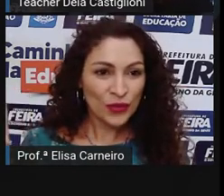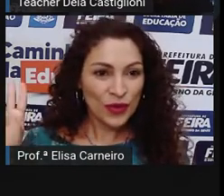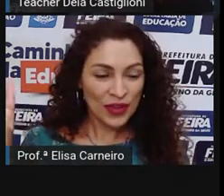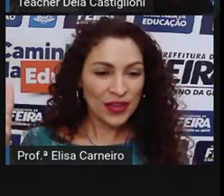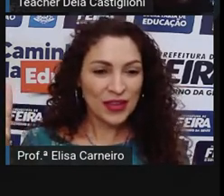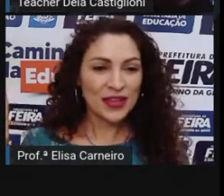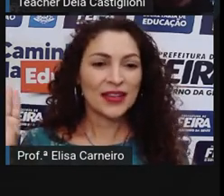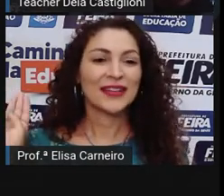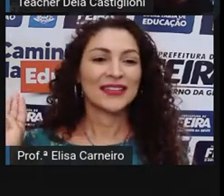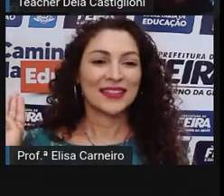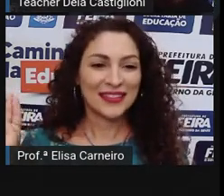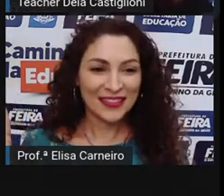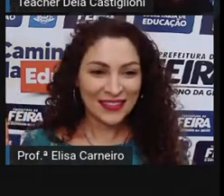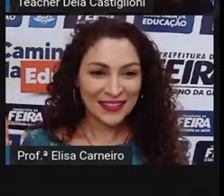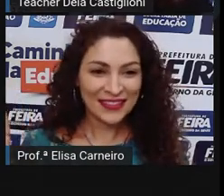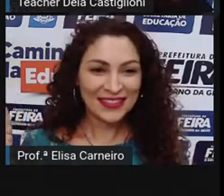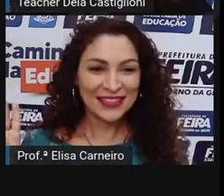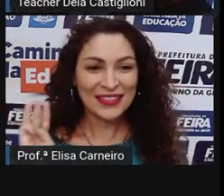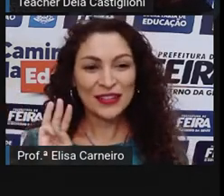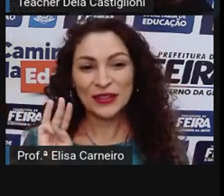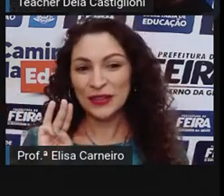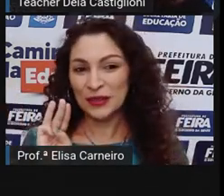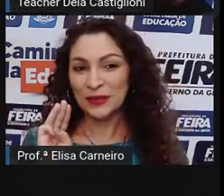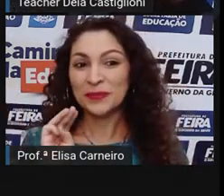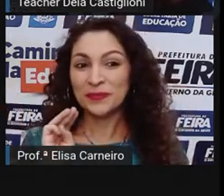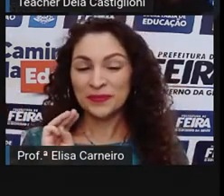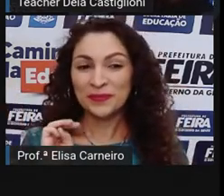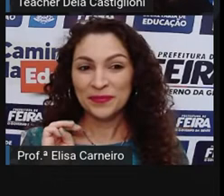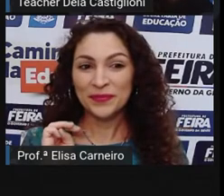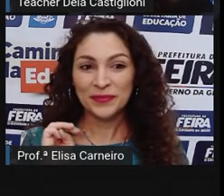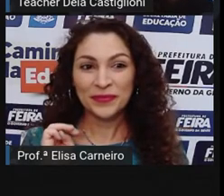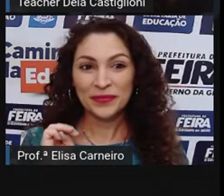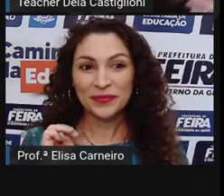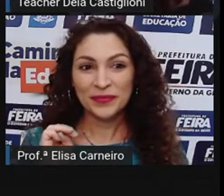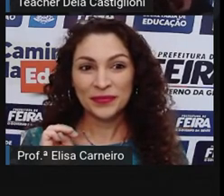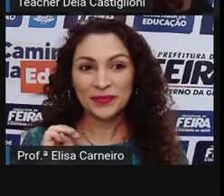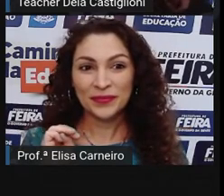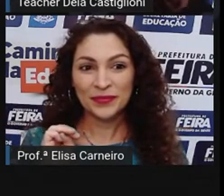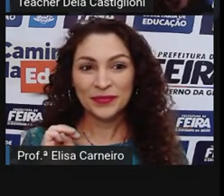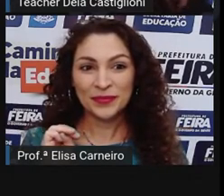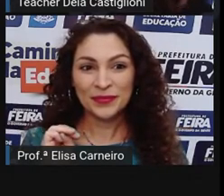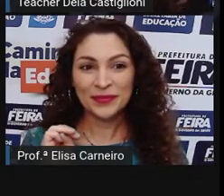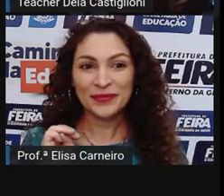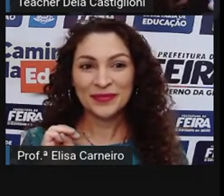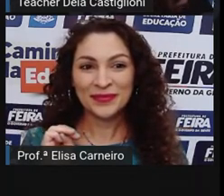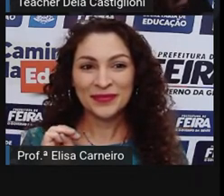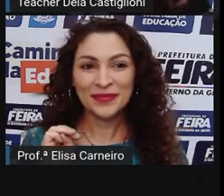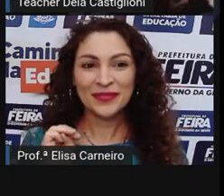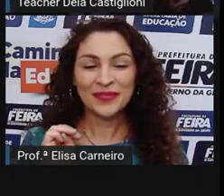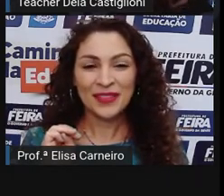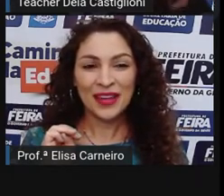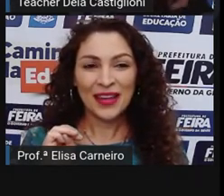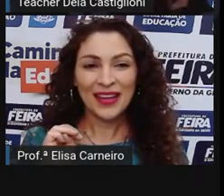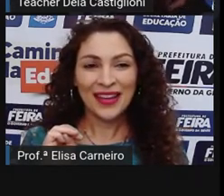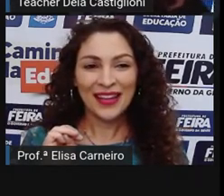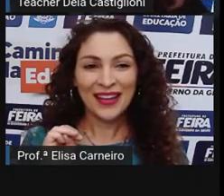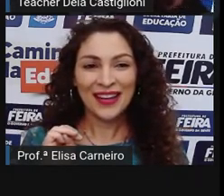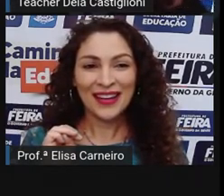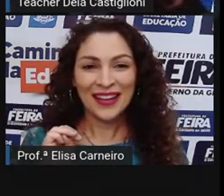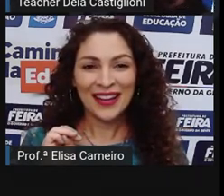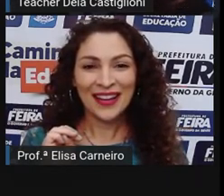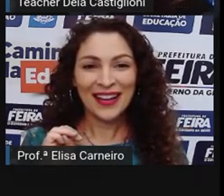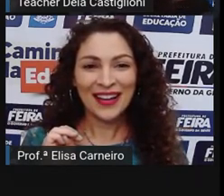One, two, three. Ele utiliza os números. Então, ele está falando o quê? Bom dia. Bom dia, bom dia, bom